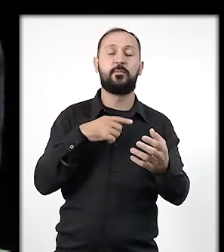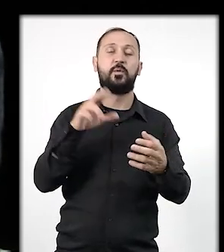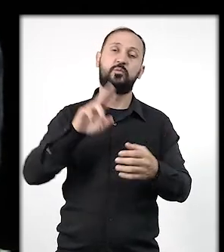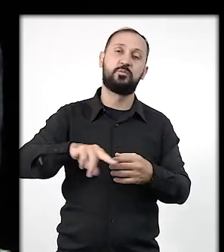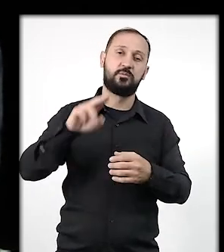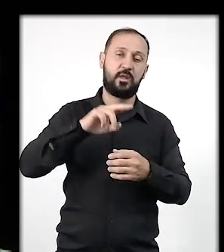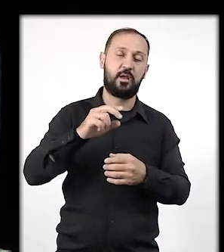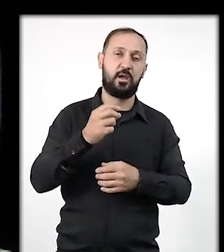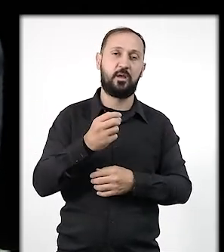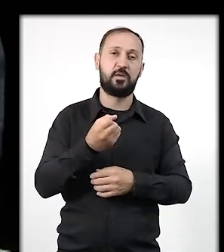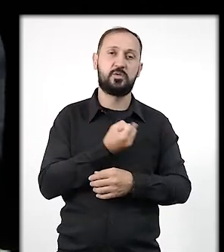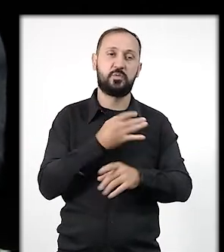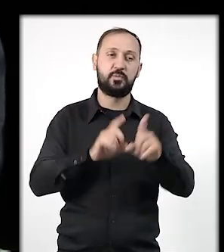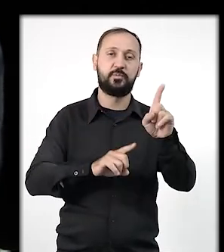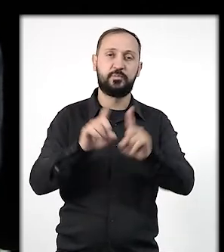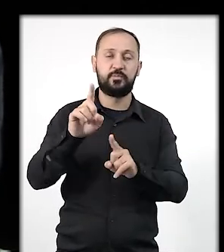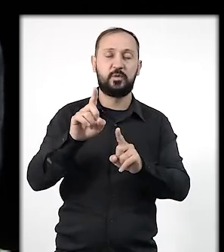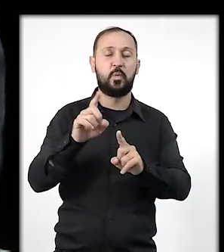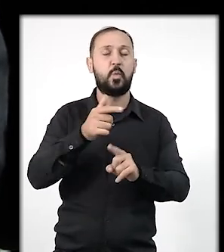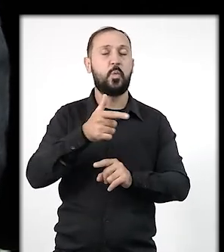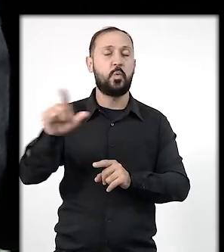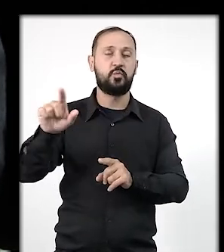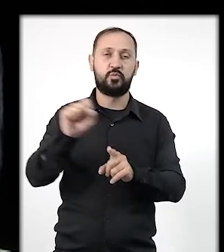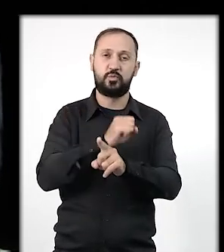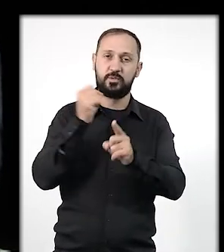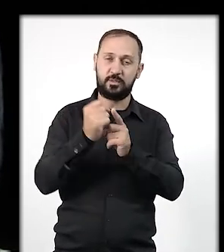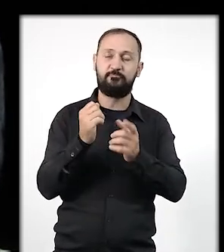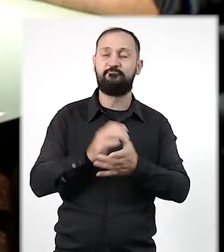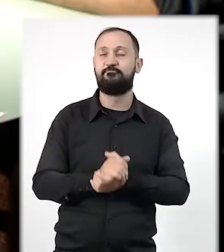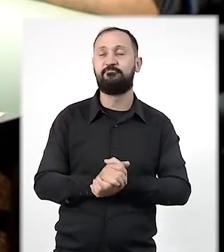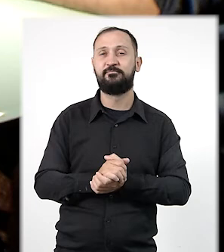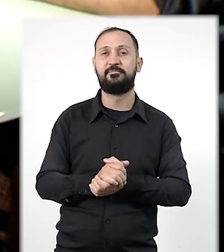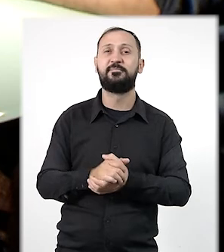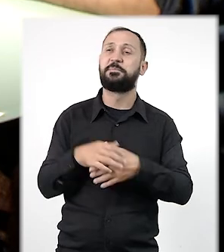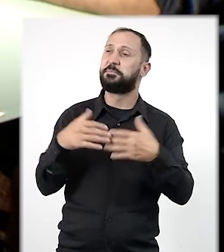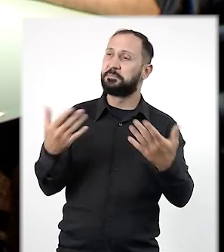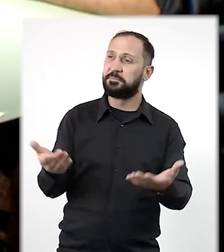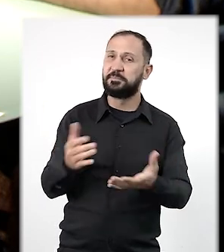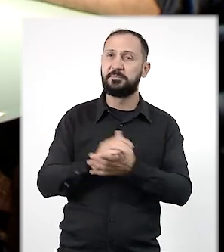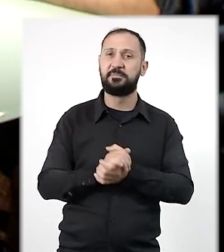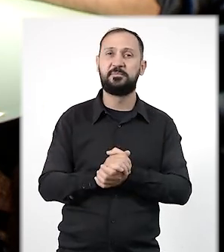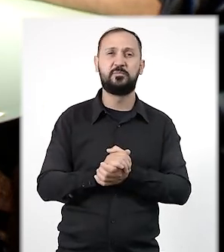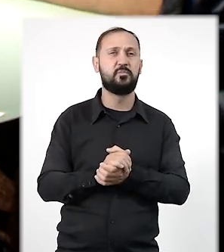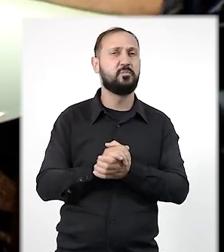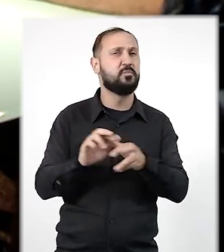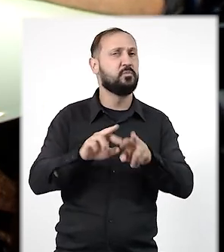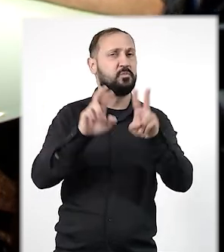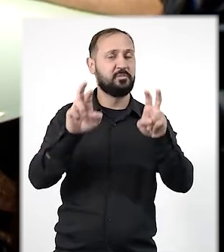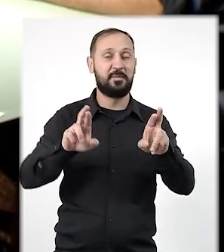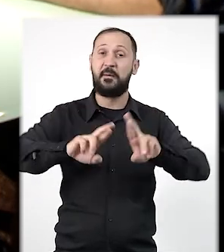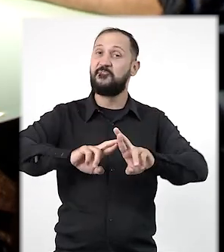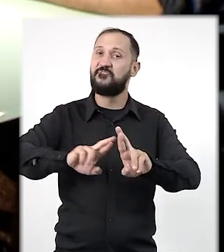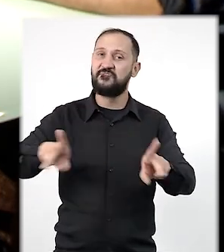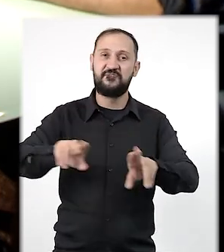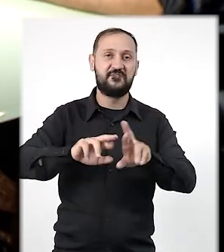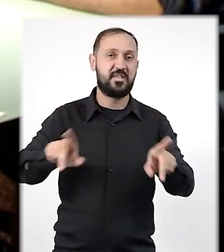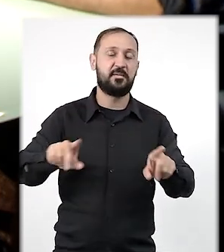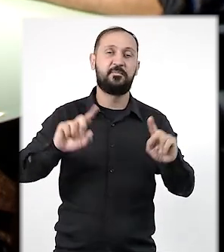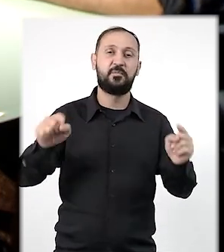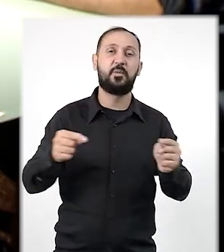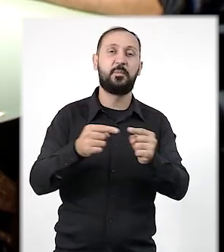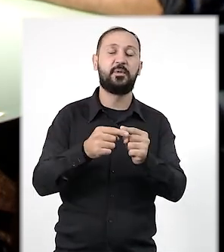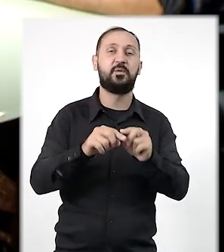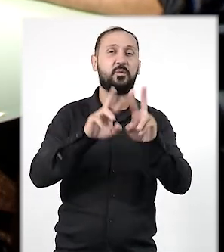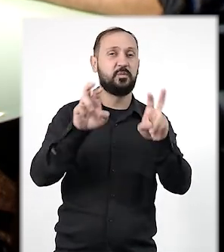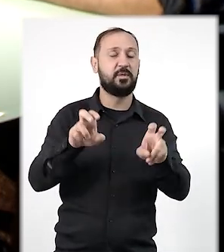essa variável, né? Com outras variáveis sociais. Bom, é isso aí. Um tema bem diferente, correlaciona coisas